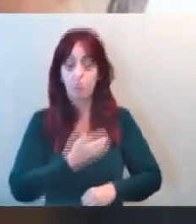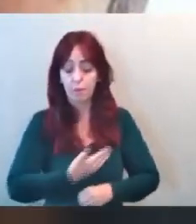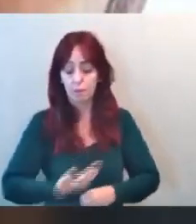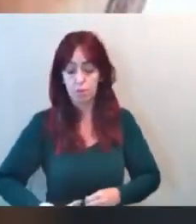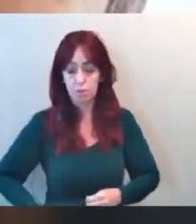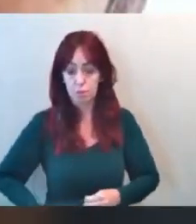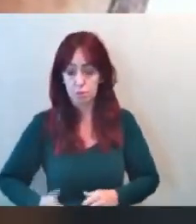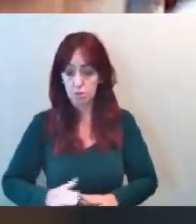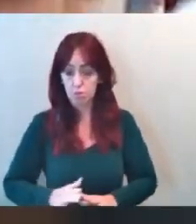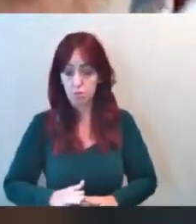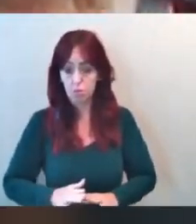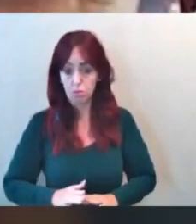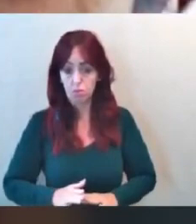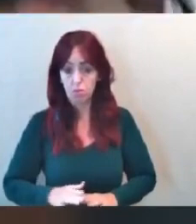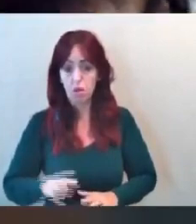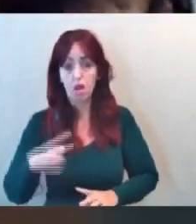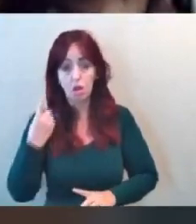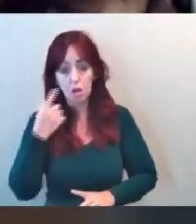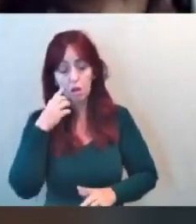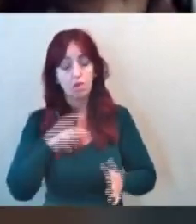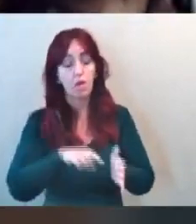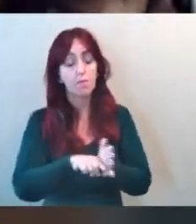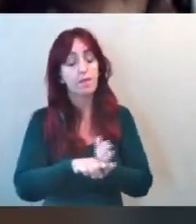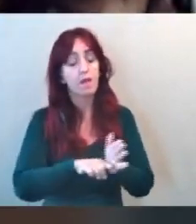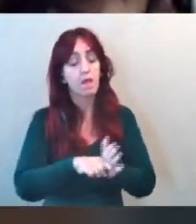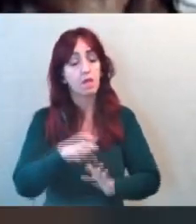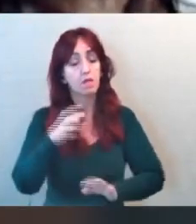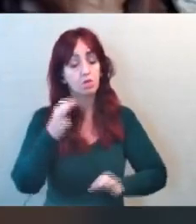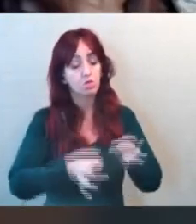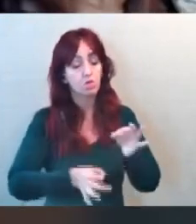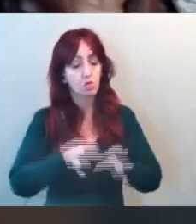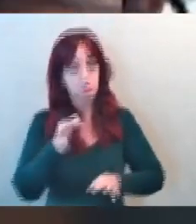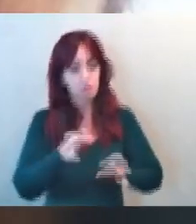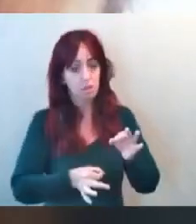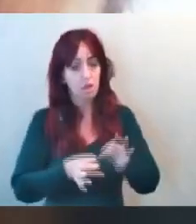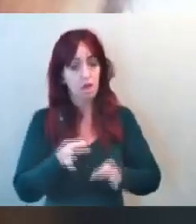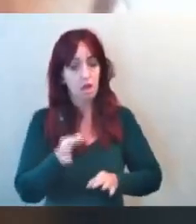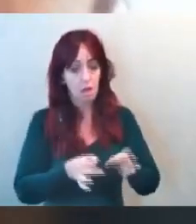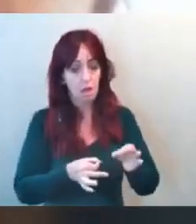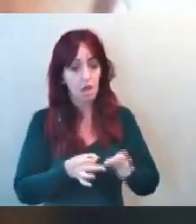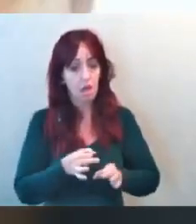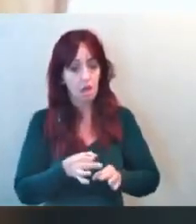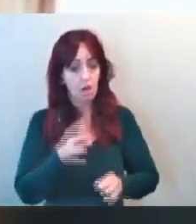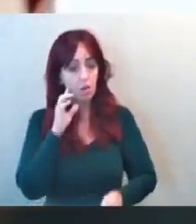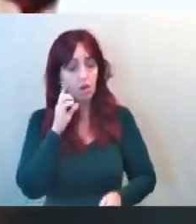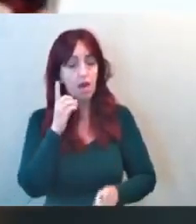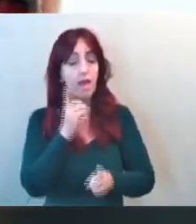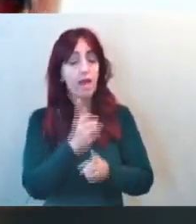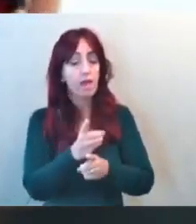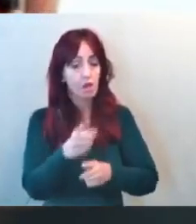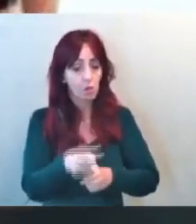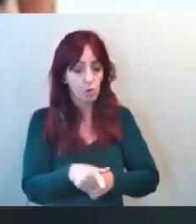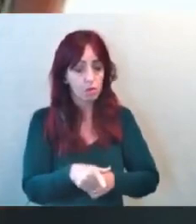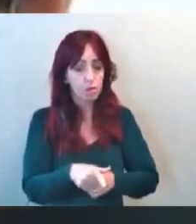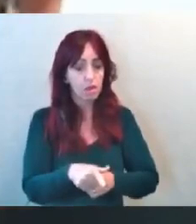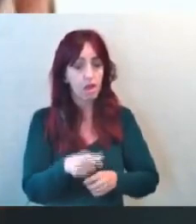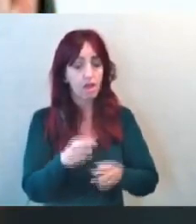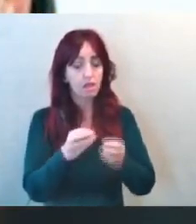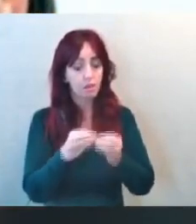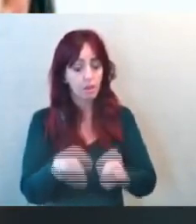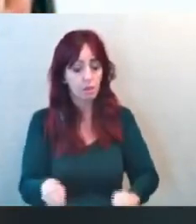nós vamos, numa perícia judicial, apurar esses danos e cobrar